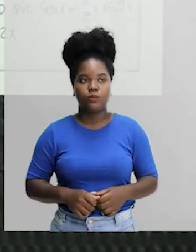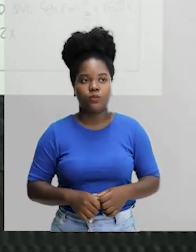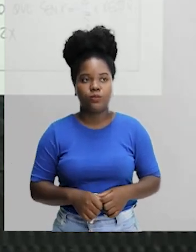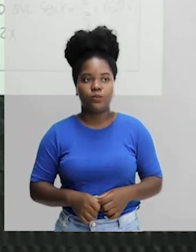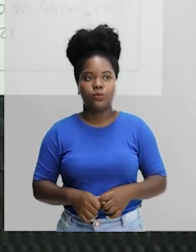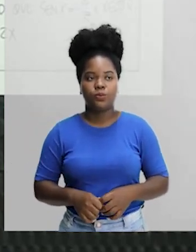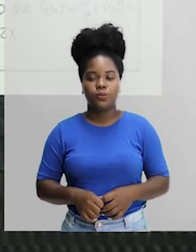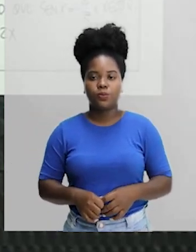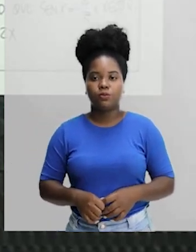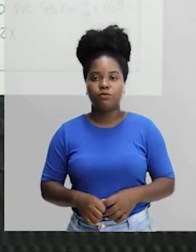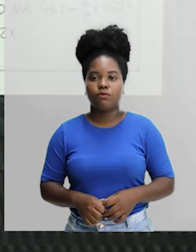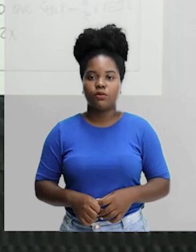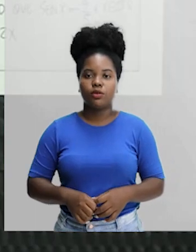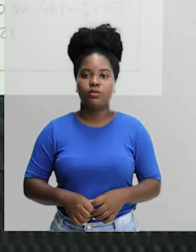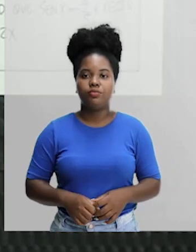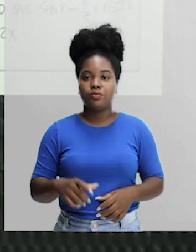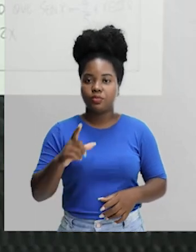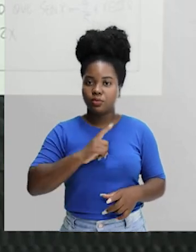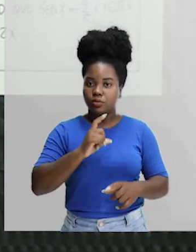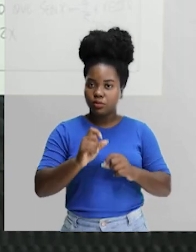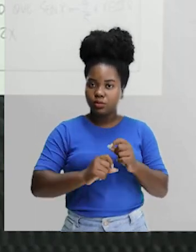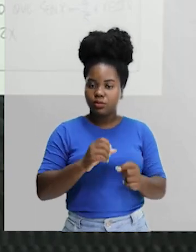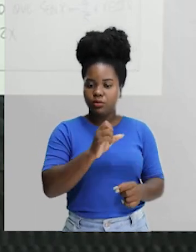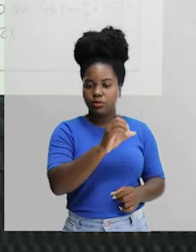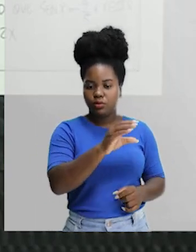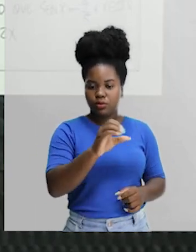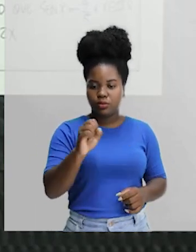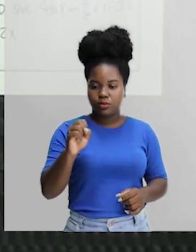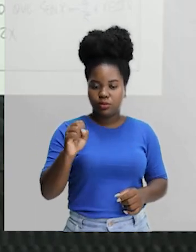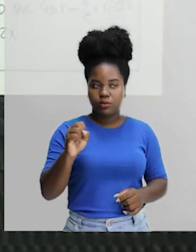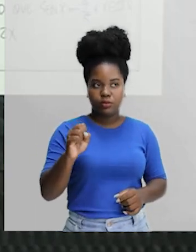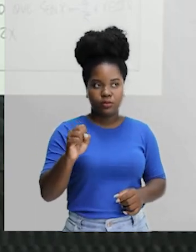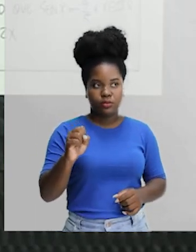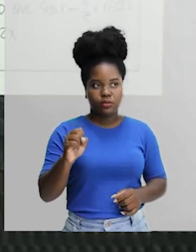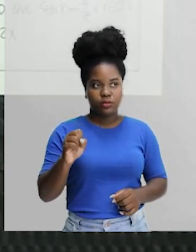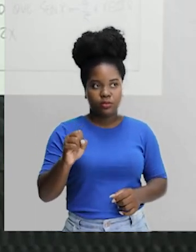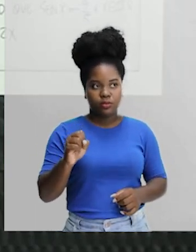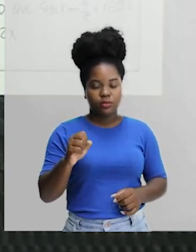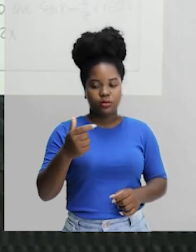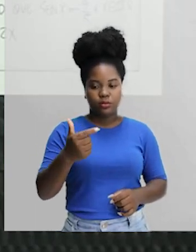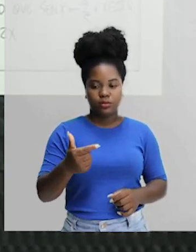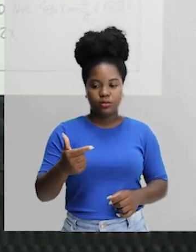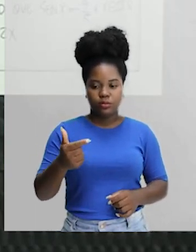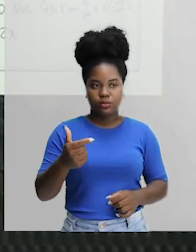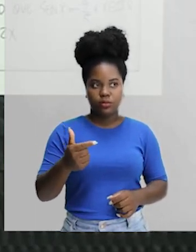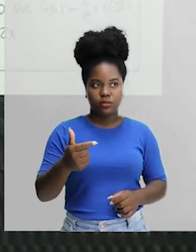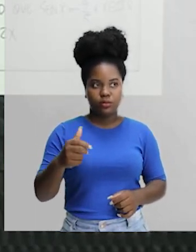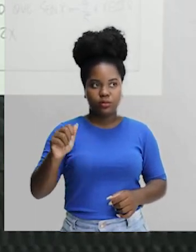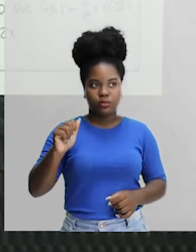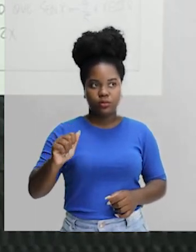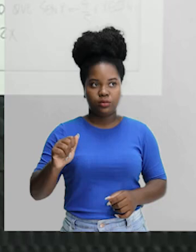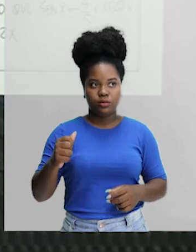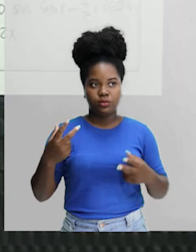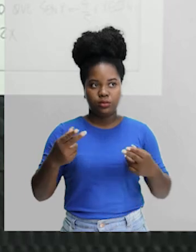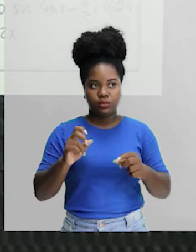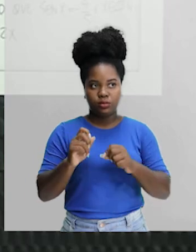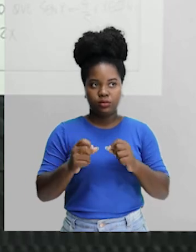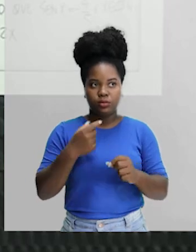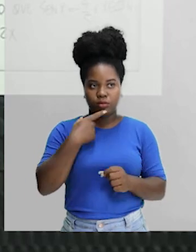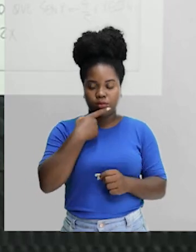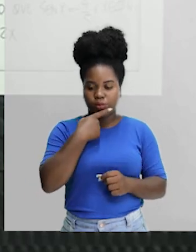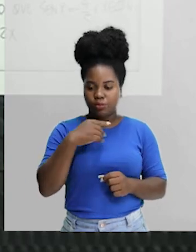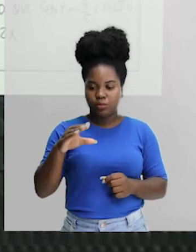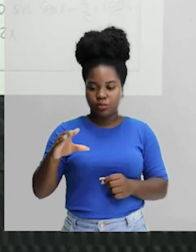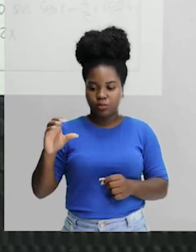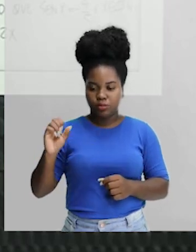Certo? Ora, então você tem que o cosseno de 2A é igual